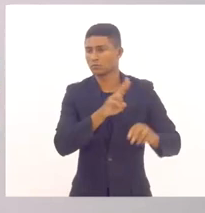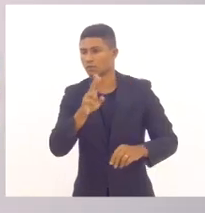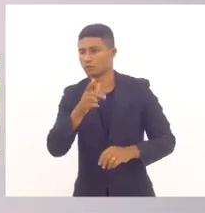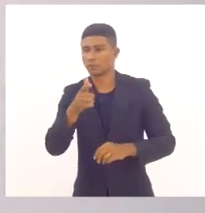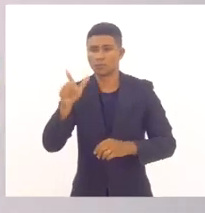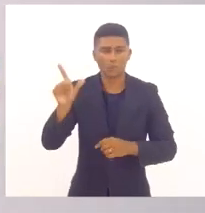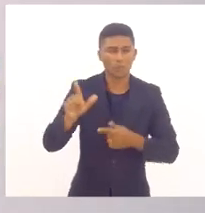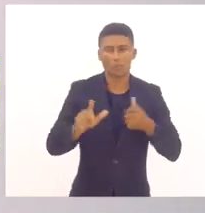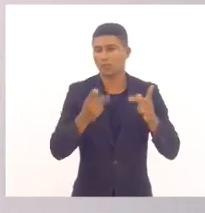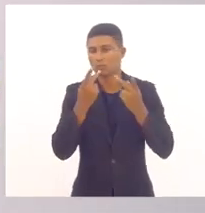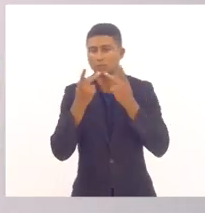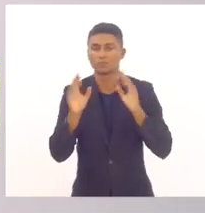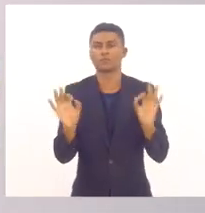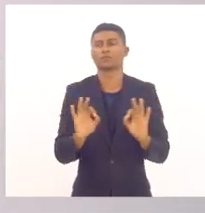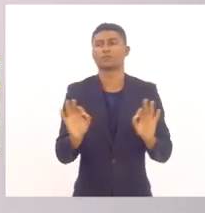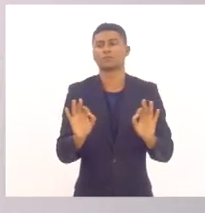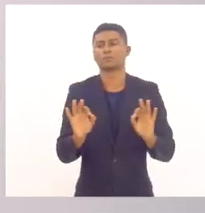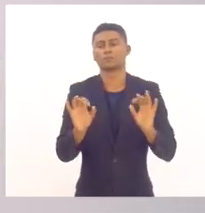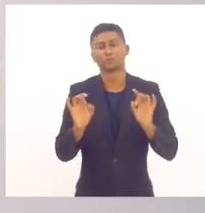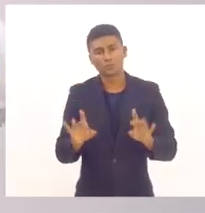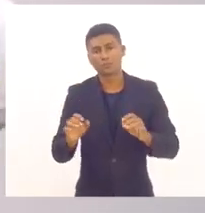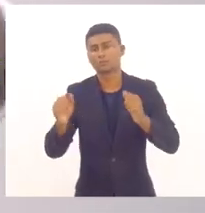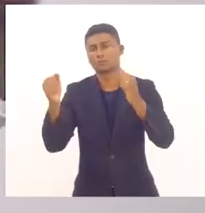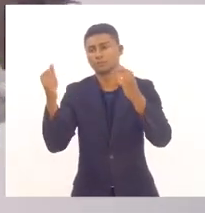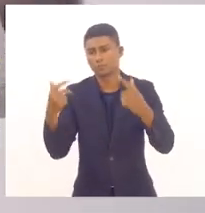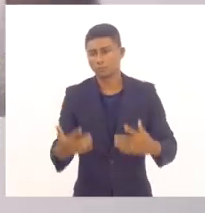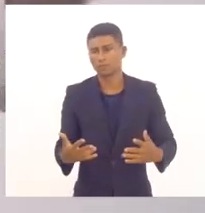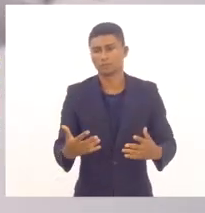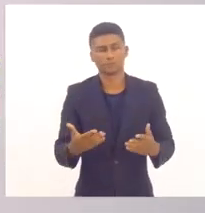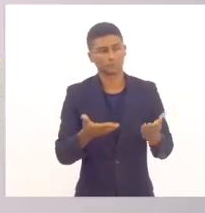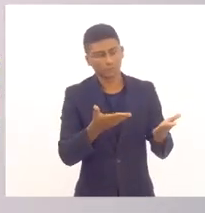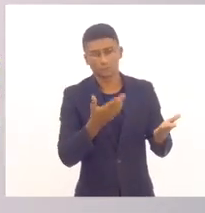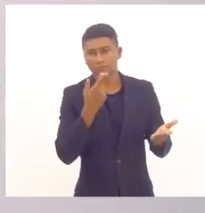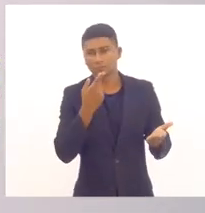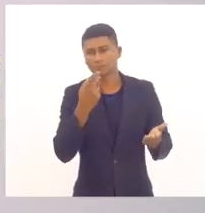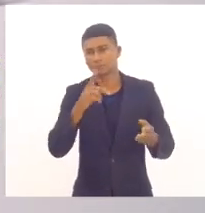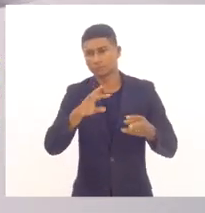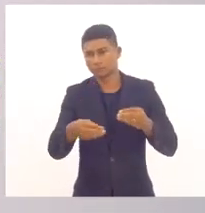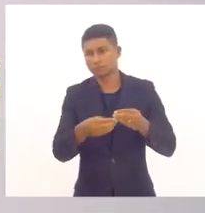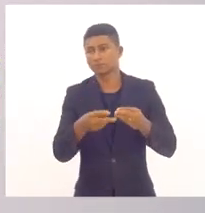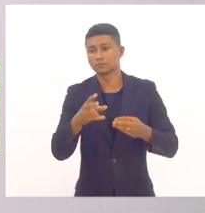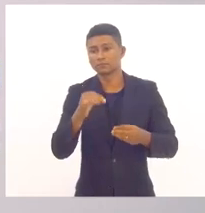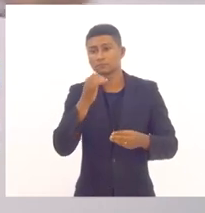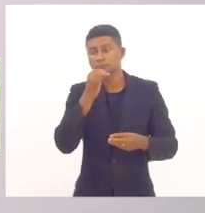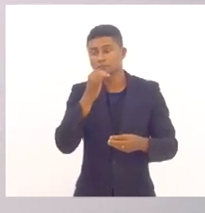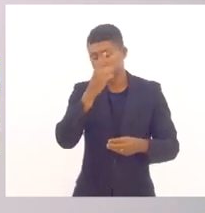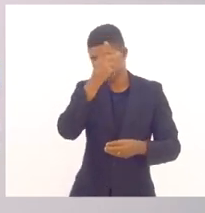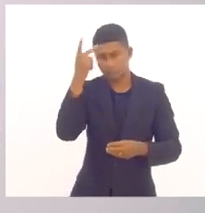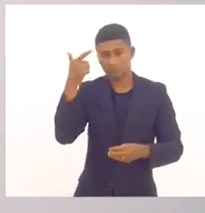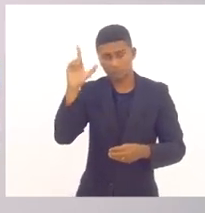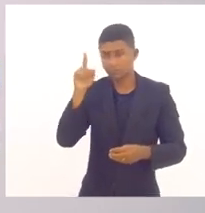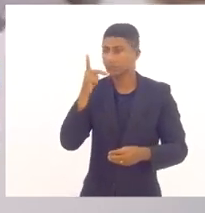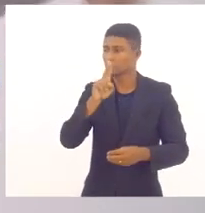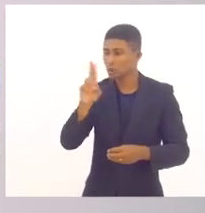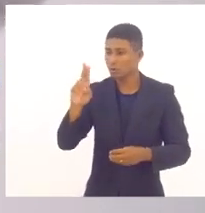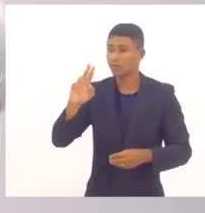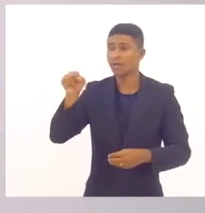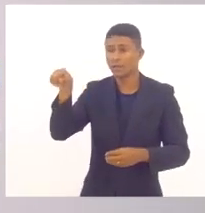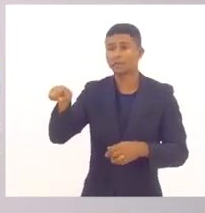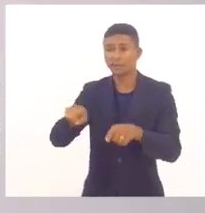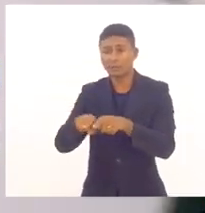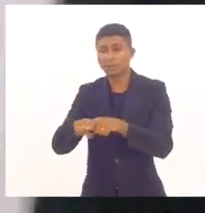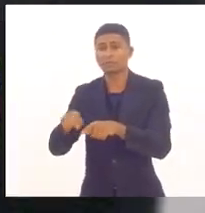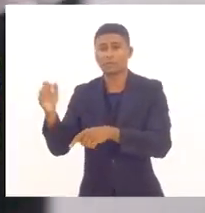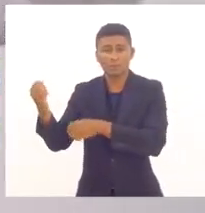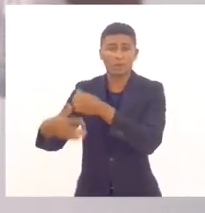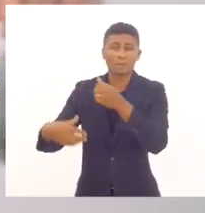falam esclarecendo algo que o mestre Paulão falou. Aí menciona outra pessoa que, por sua vez, também vai ter o direito, e aí a